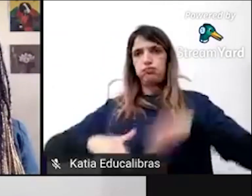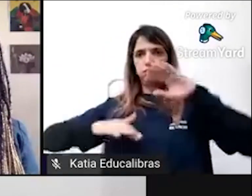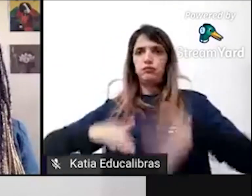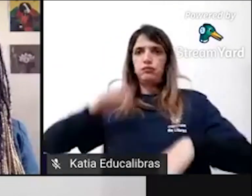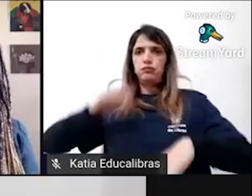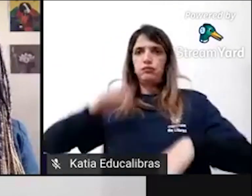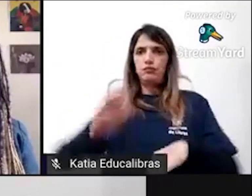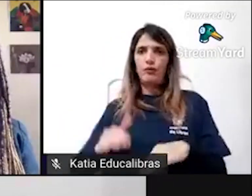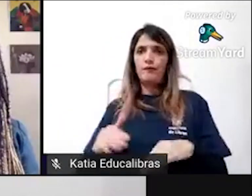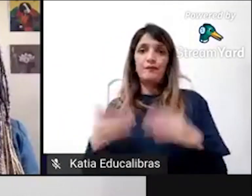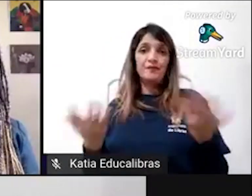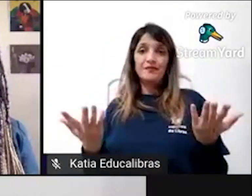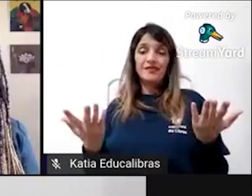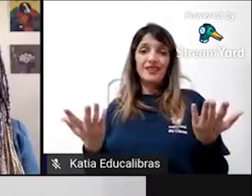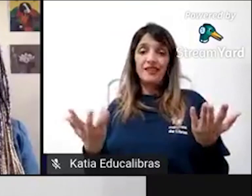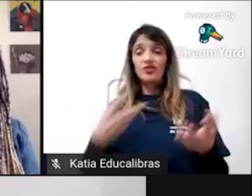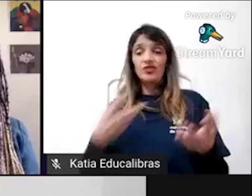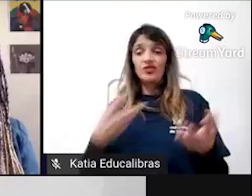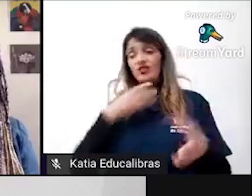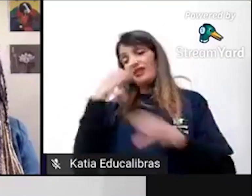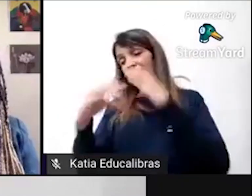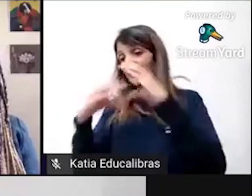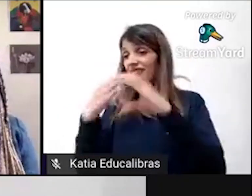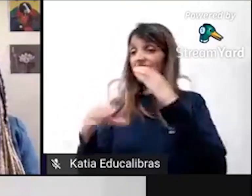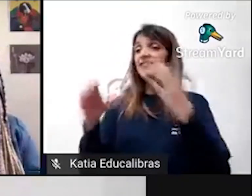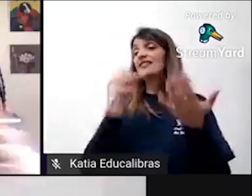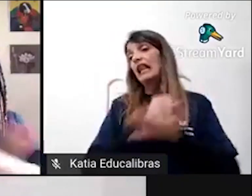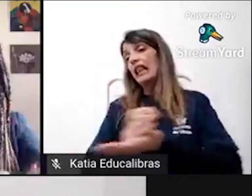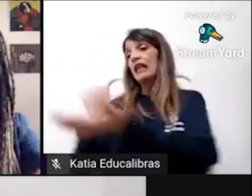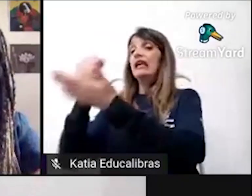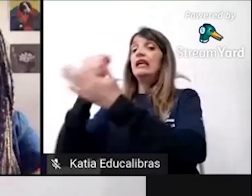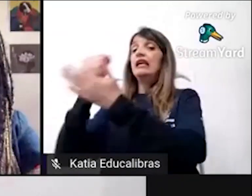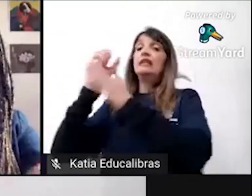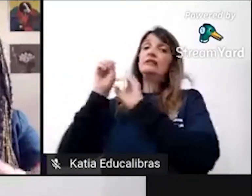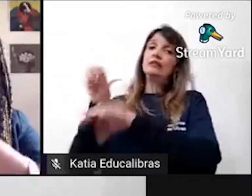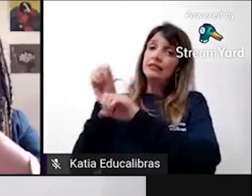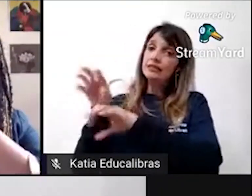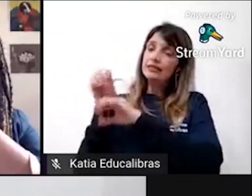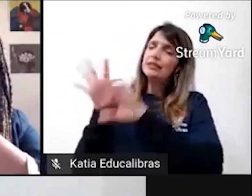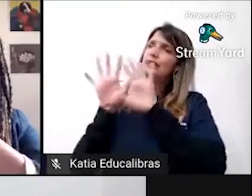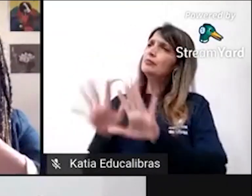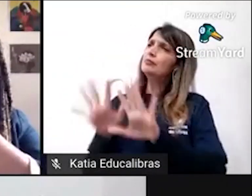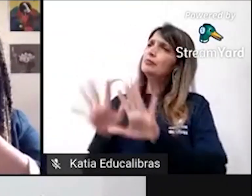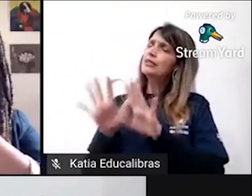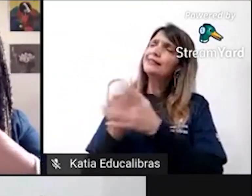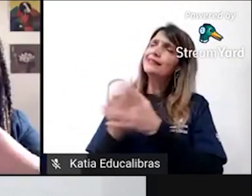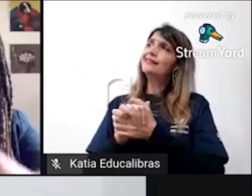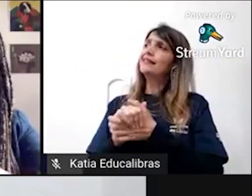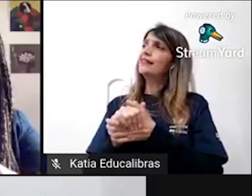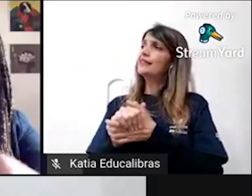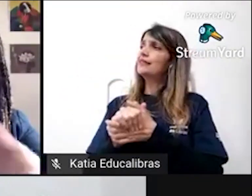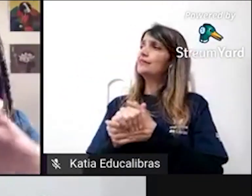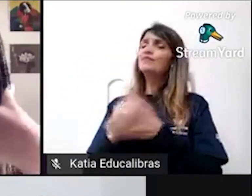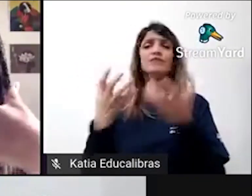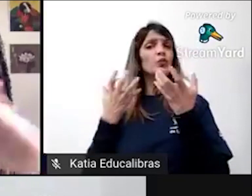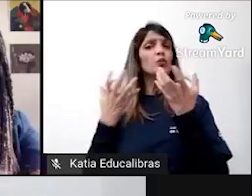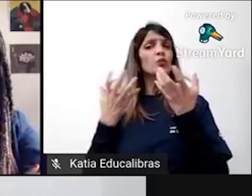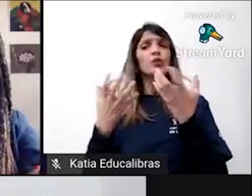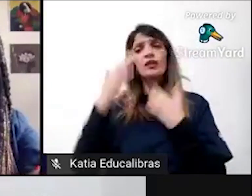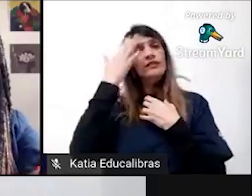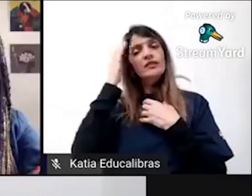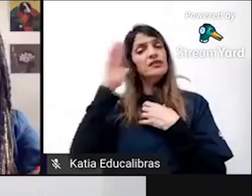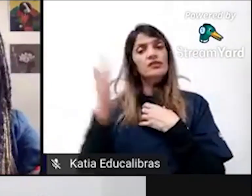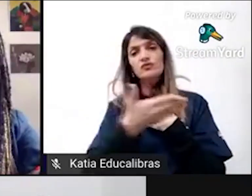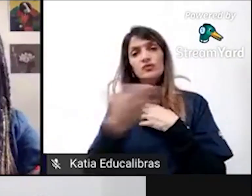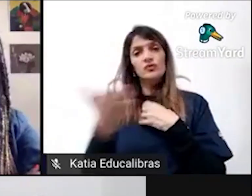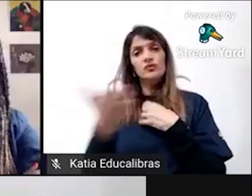vezes esse é o nosso repertório, a gente leva, e aí... eu gostaria de ouvi-los e de conversar